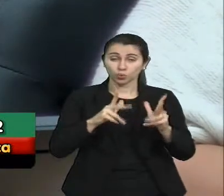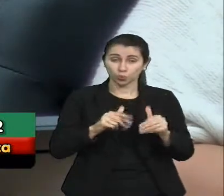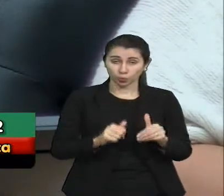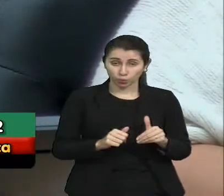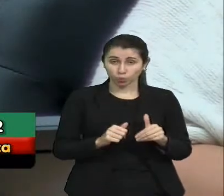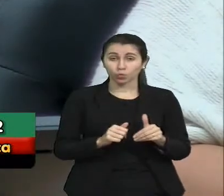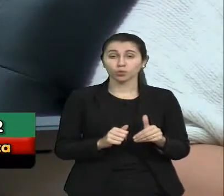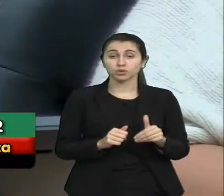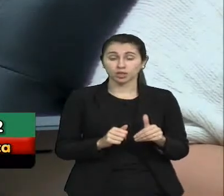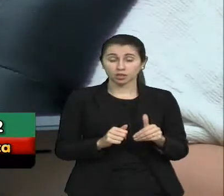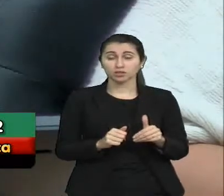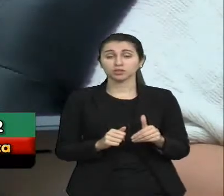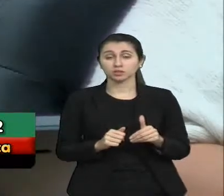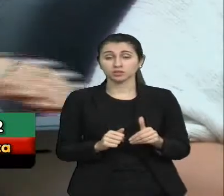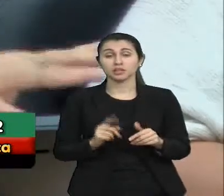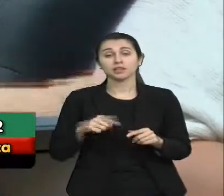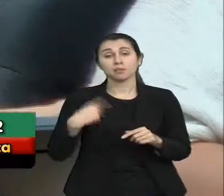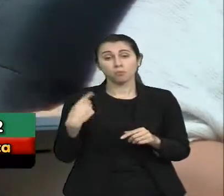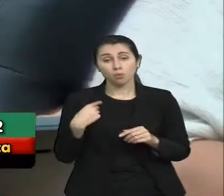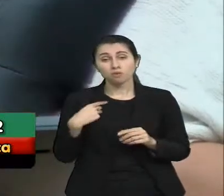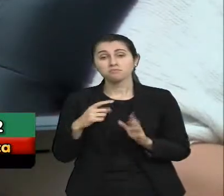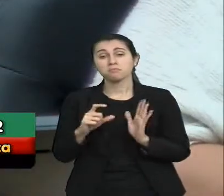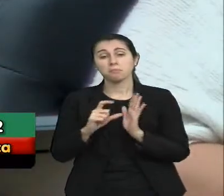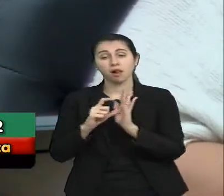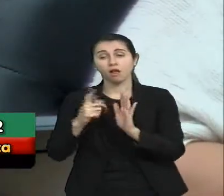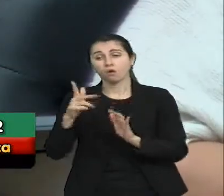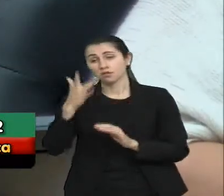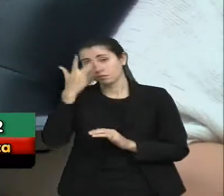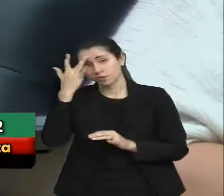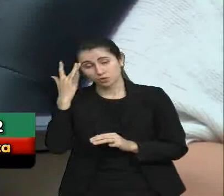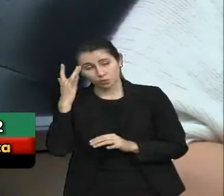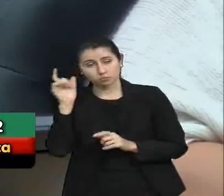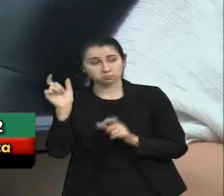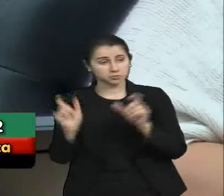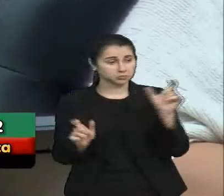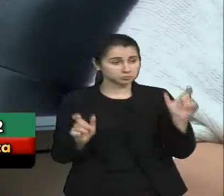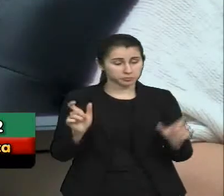a Vera Soares e para Vânia.